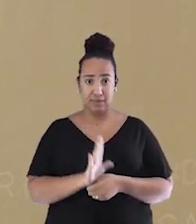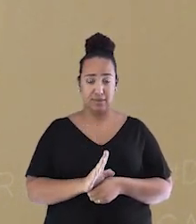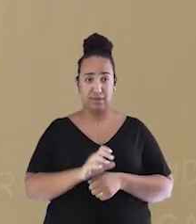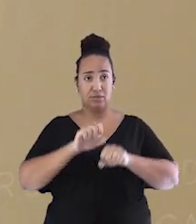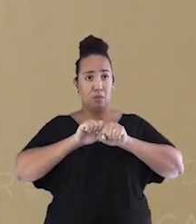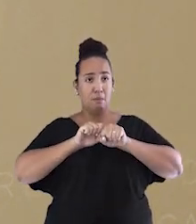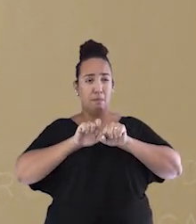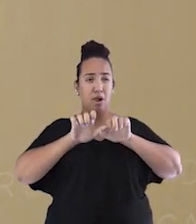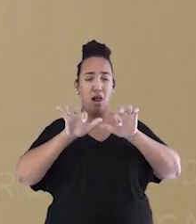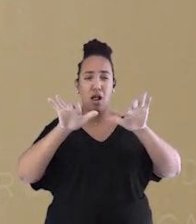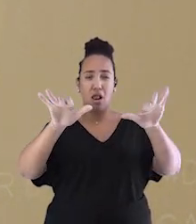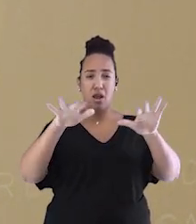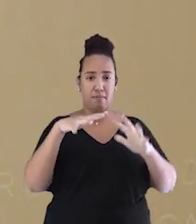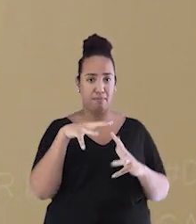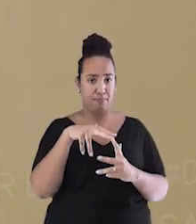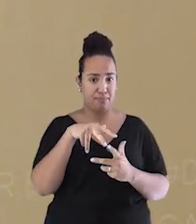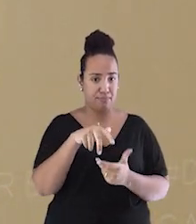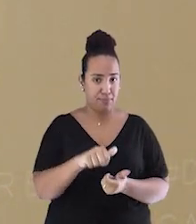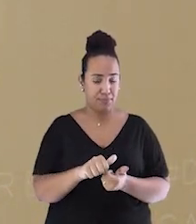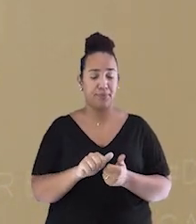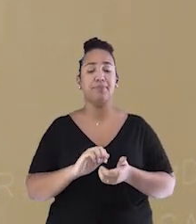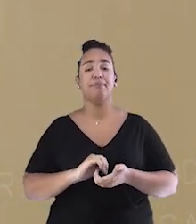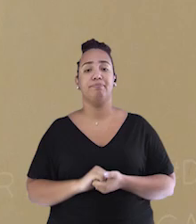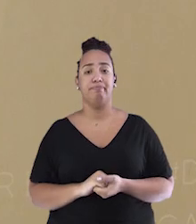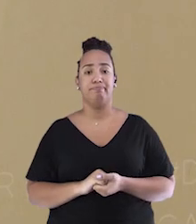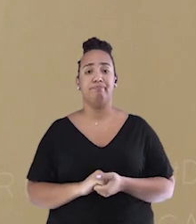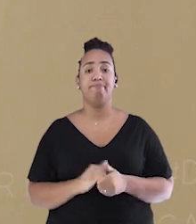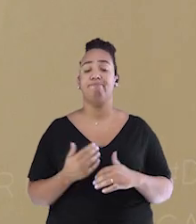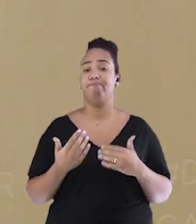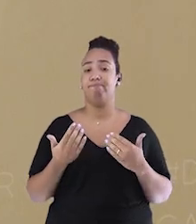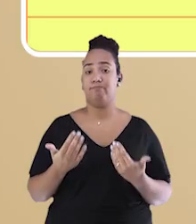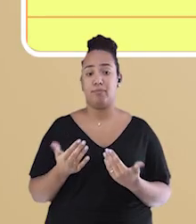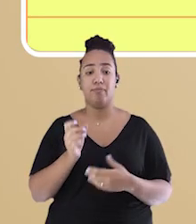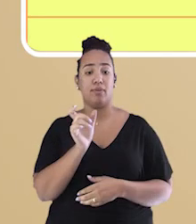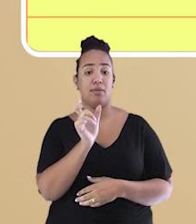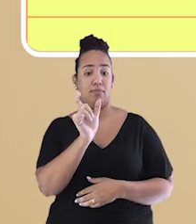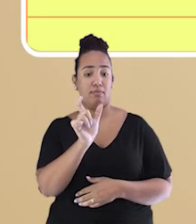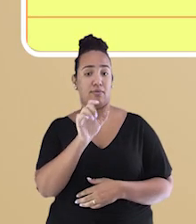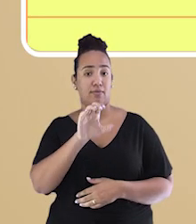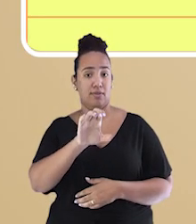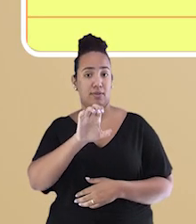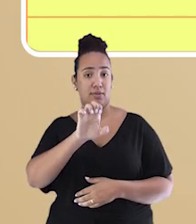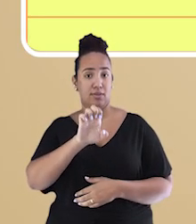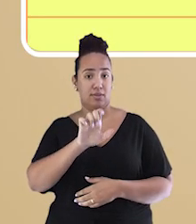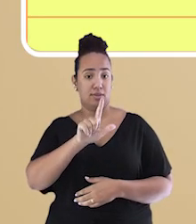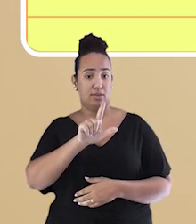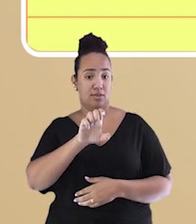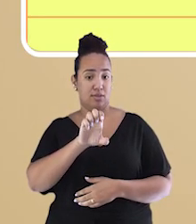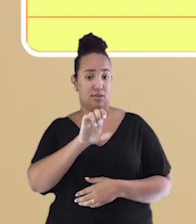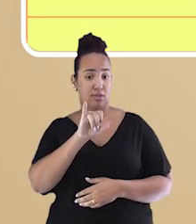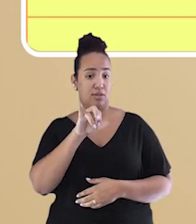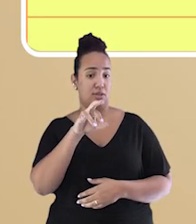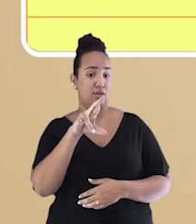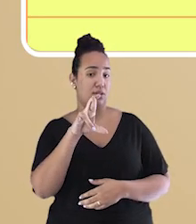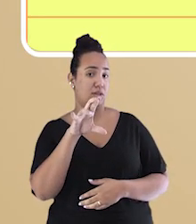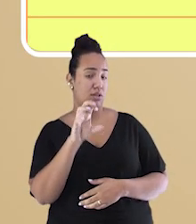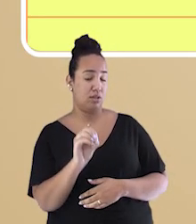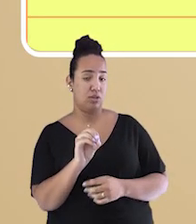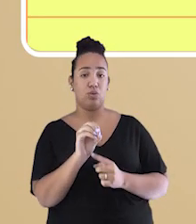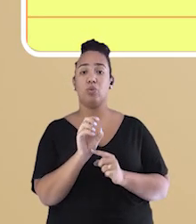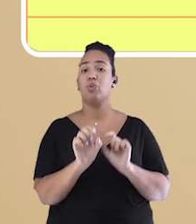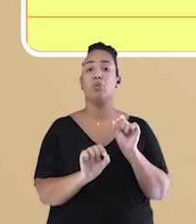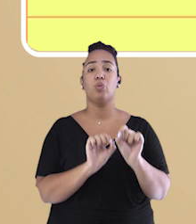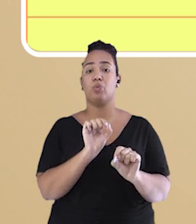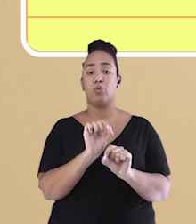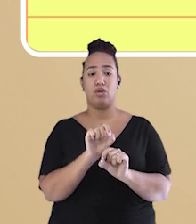mundo? Antes, deixa eu explicar o que é celeiro. É uma construção rural, onde se juntam